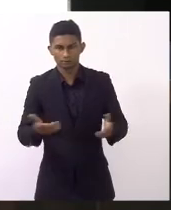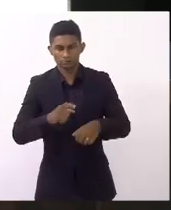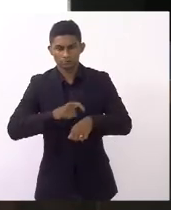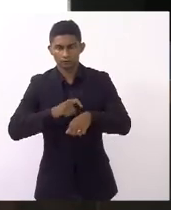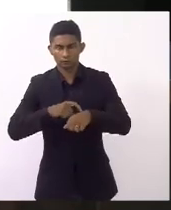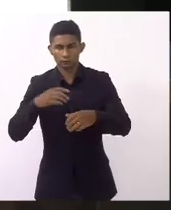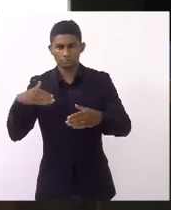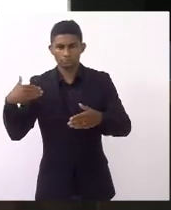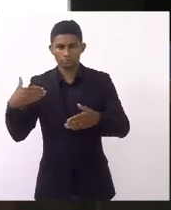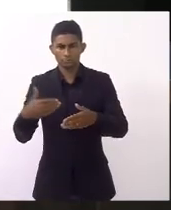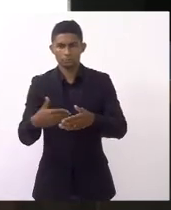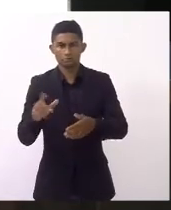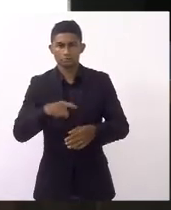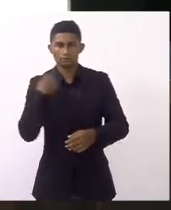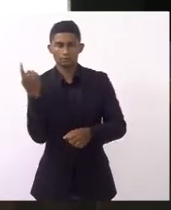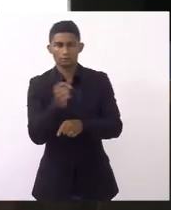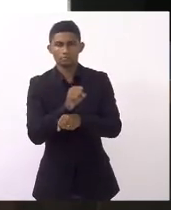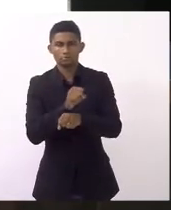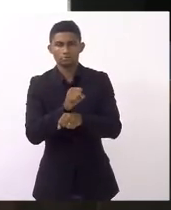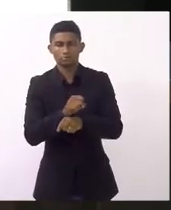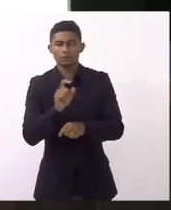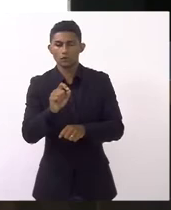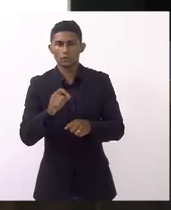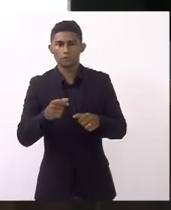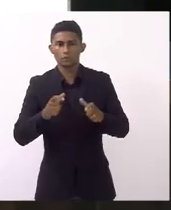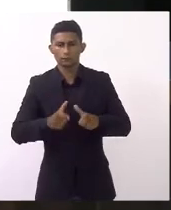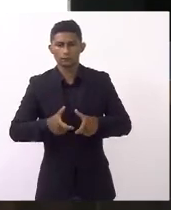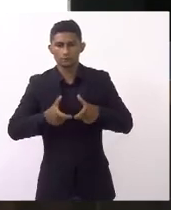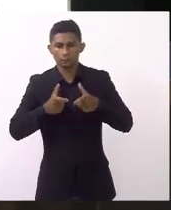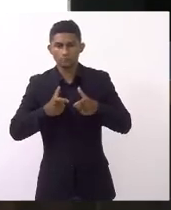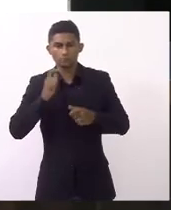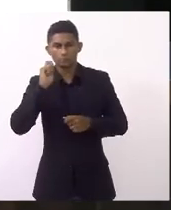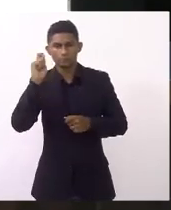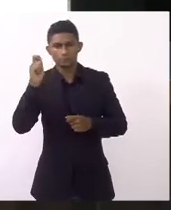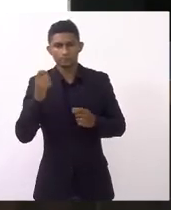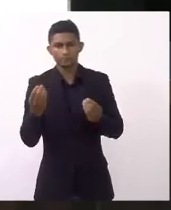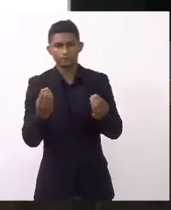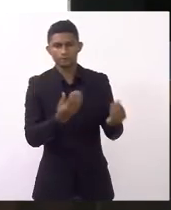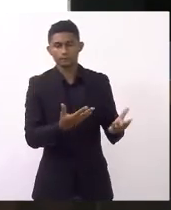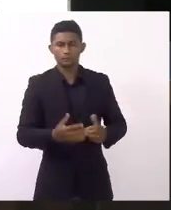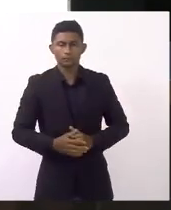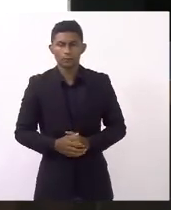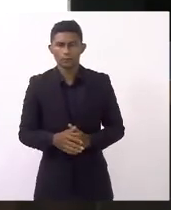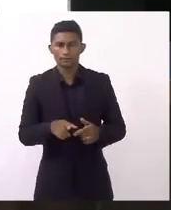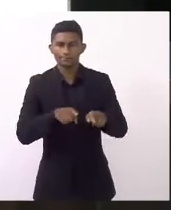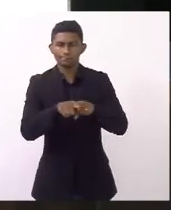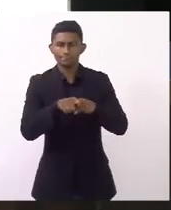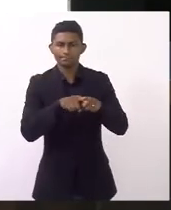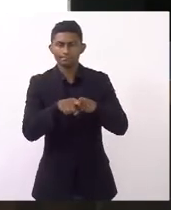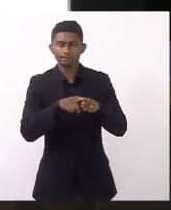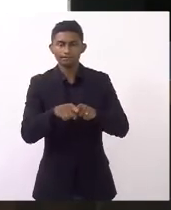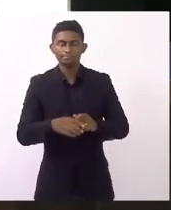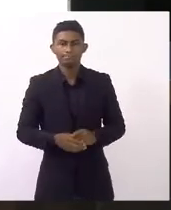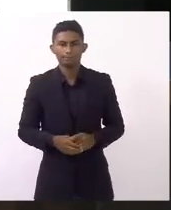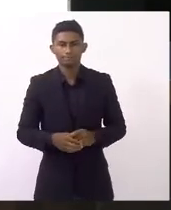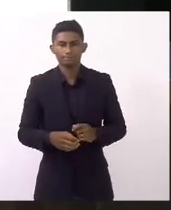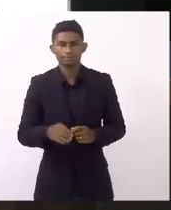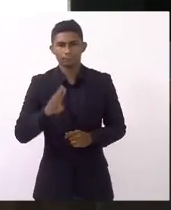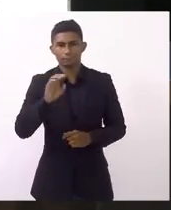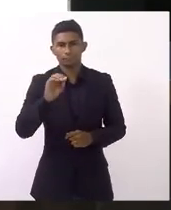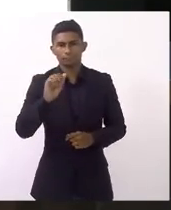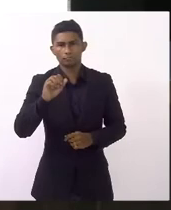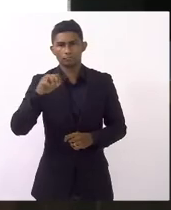um dos momentos mais esperados que entrega da medalha Tiradentes A Irmandade da da Boa